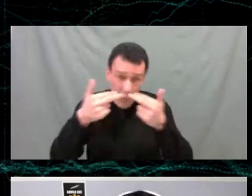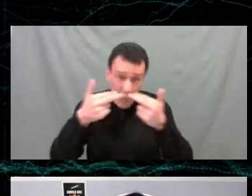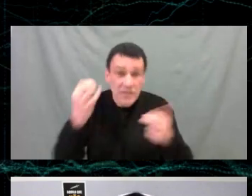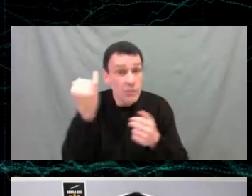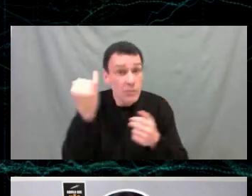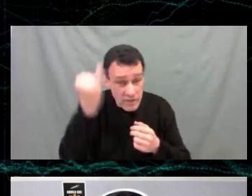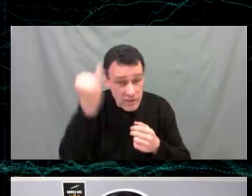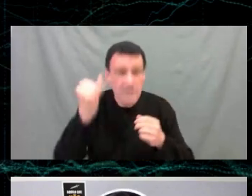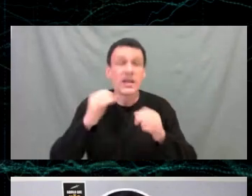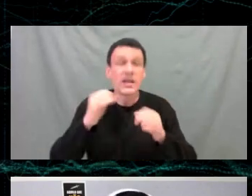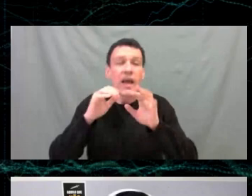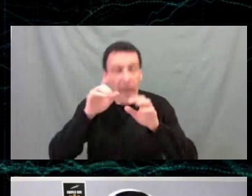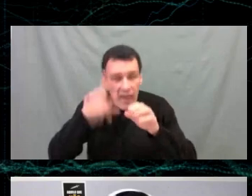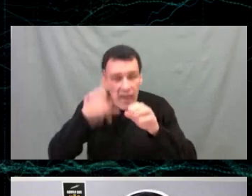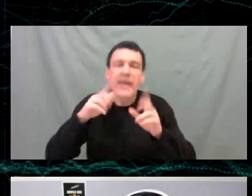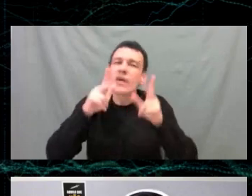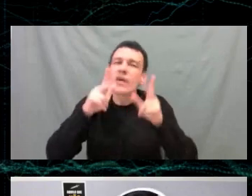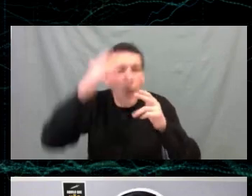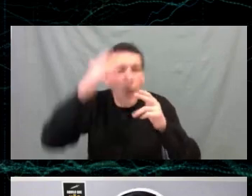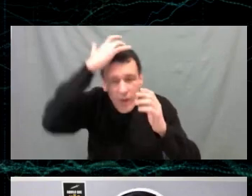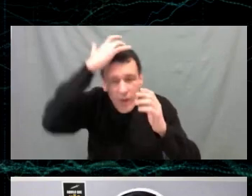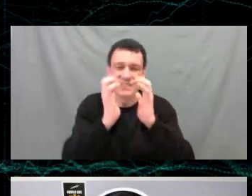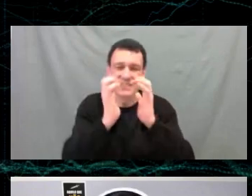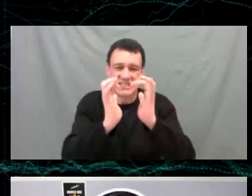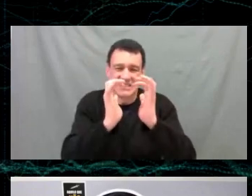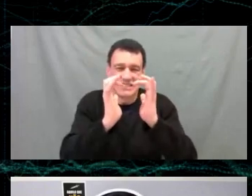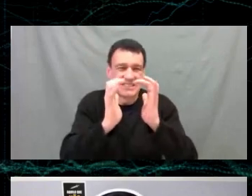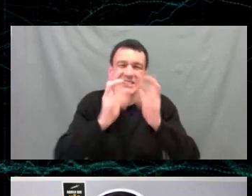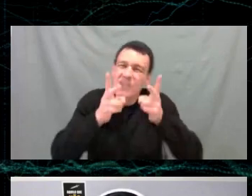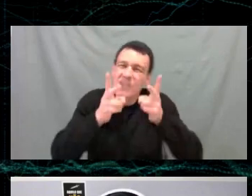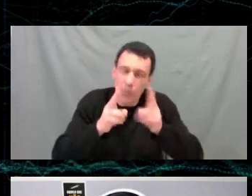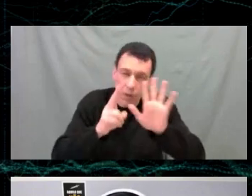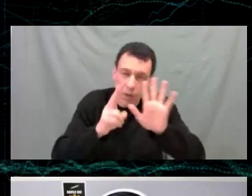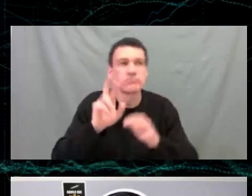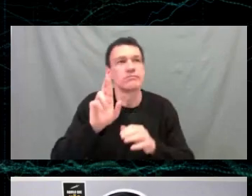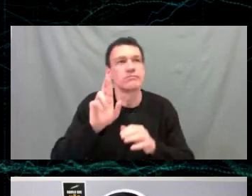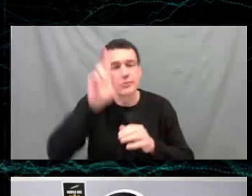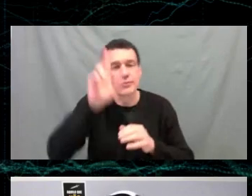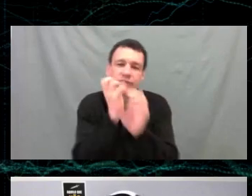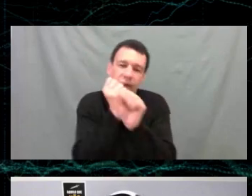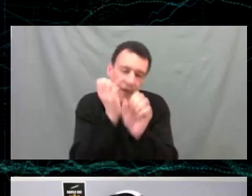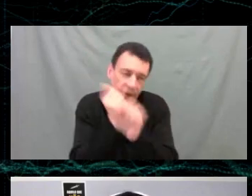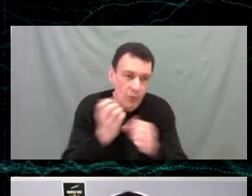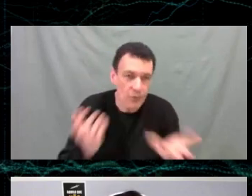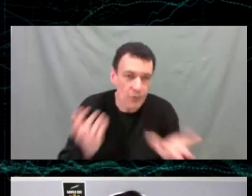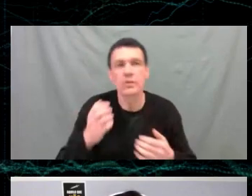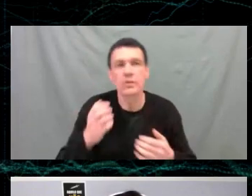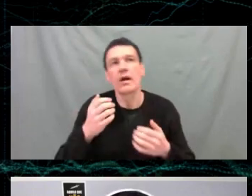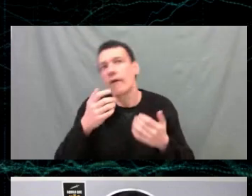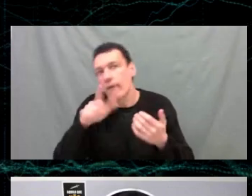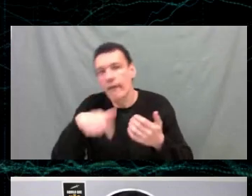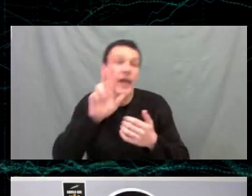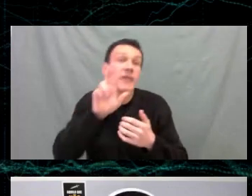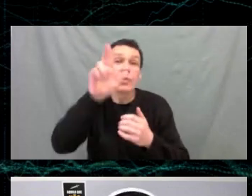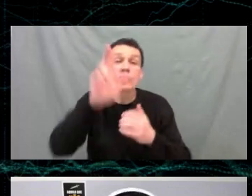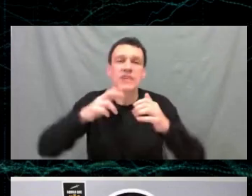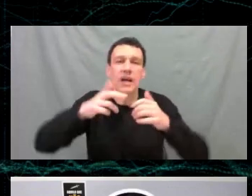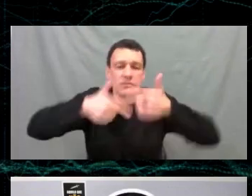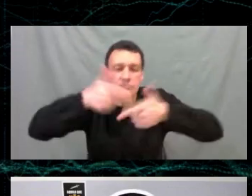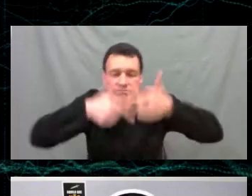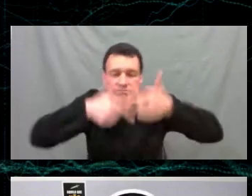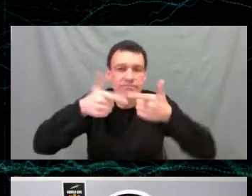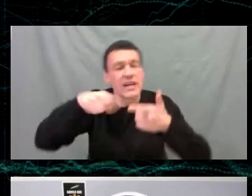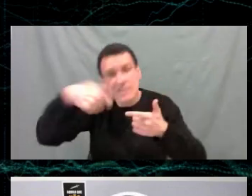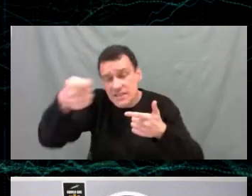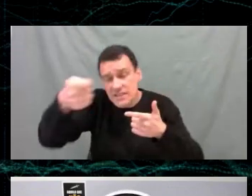ele é o cérebro da coisa. Então, ele é o cara que é responsável por fazer cálculos, ele é o cara que é responsável por fazer o processamento, ele é o cara que é